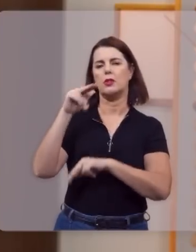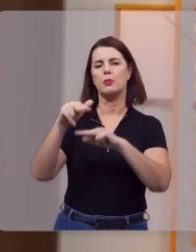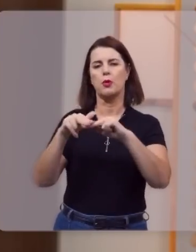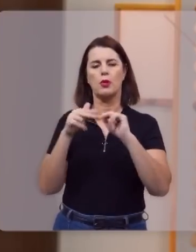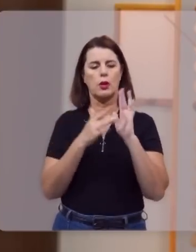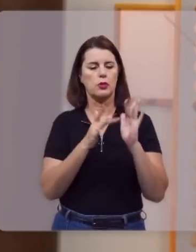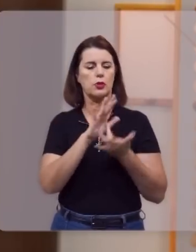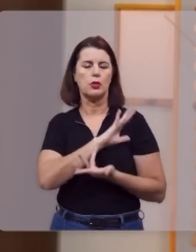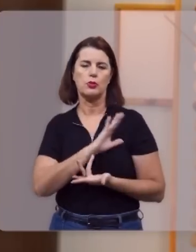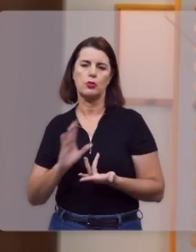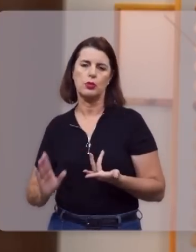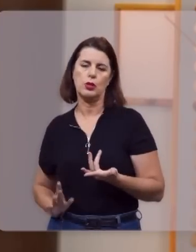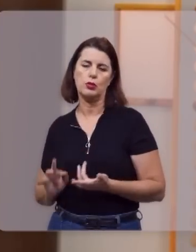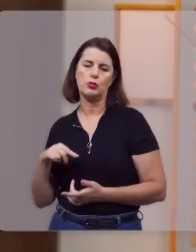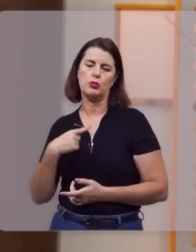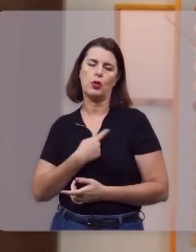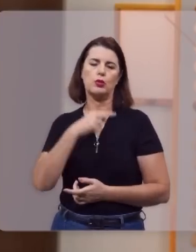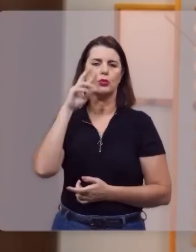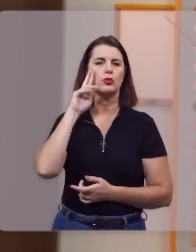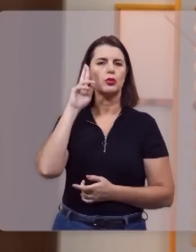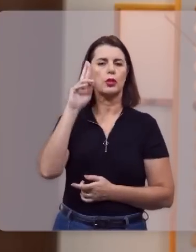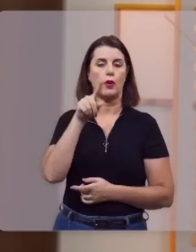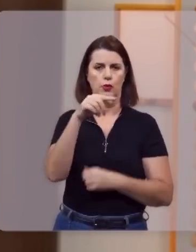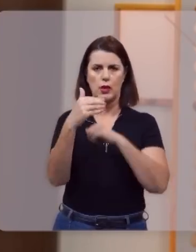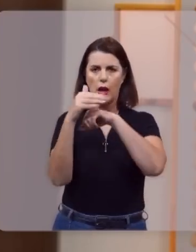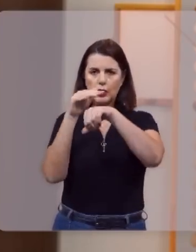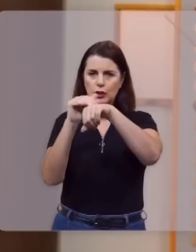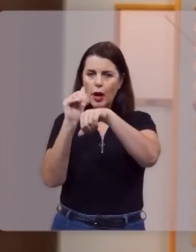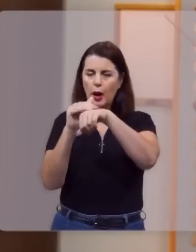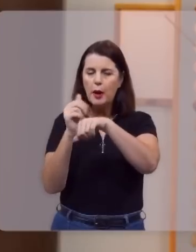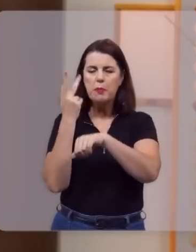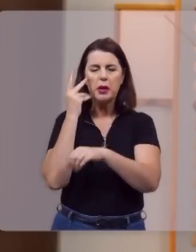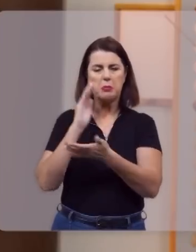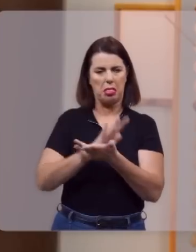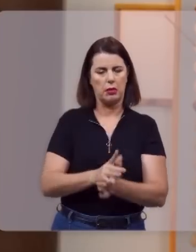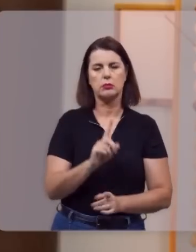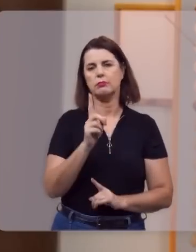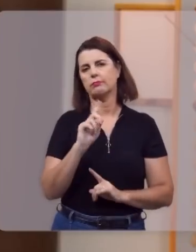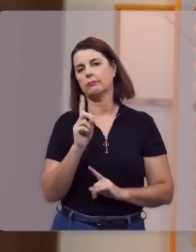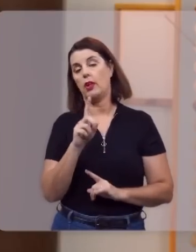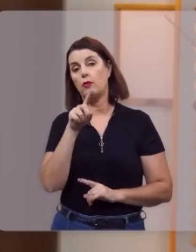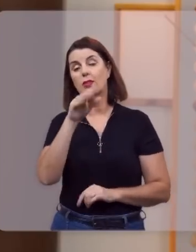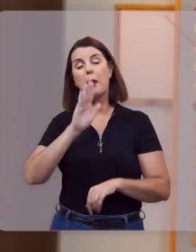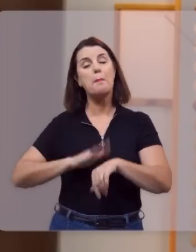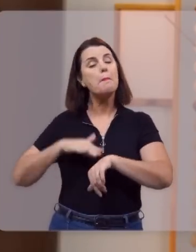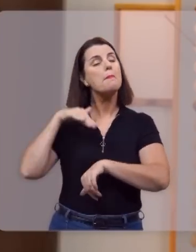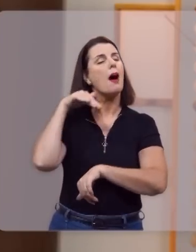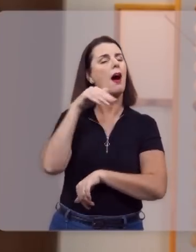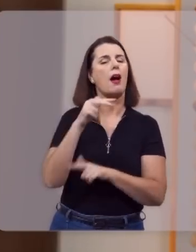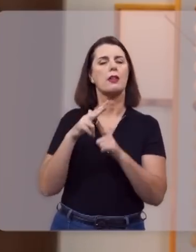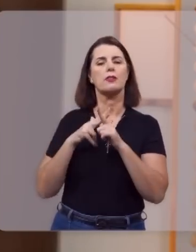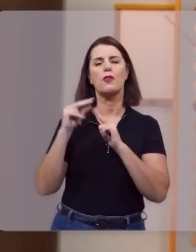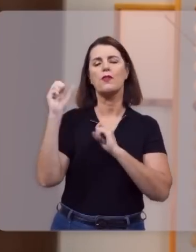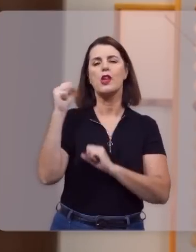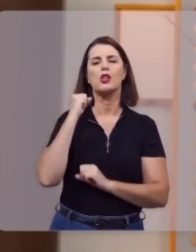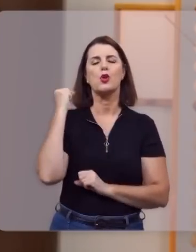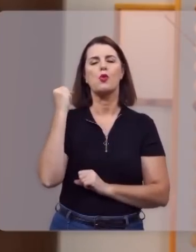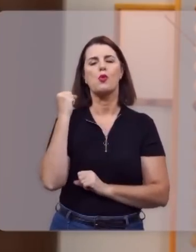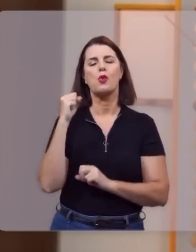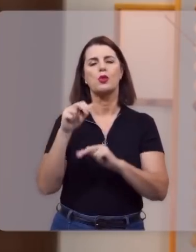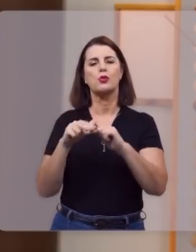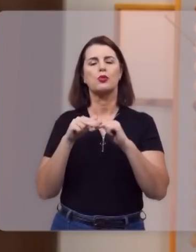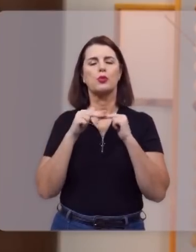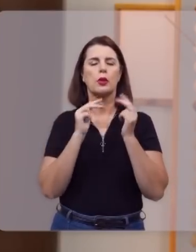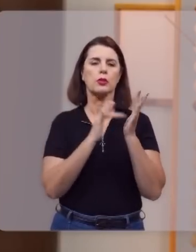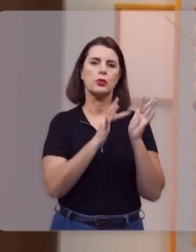em Cristo Jesus nosso Senhor. Você não foi chamado para ser um derrotado, você já é mais do que vencedor em